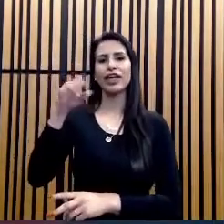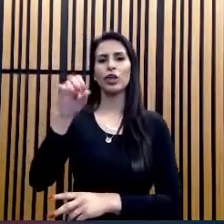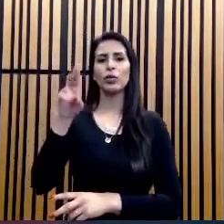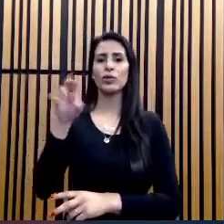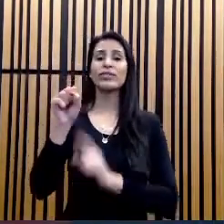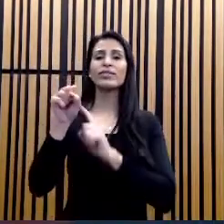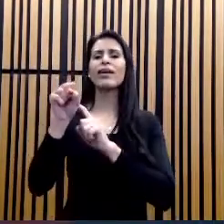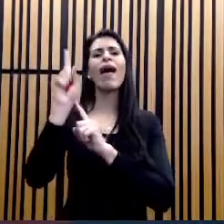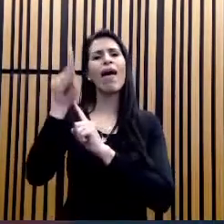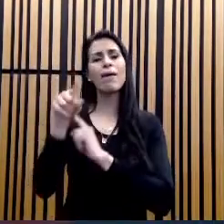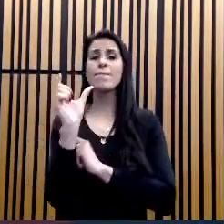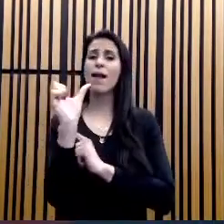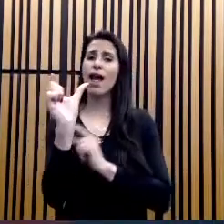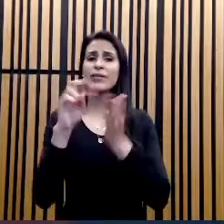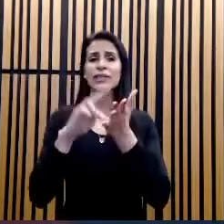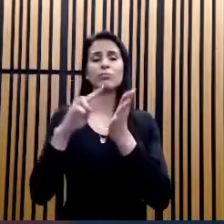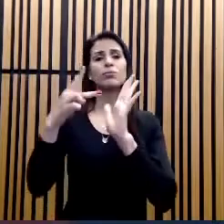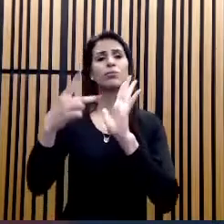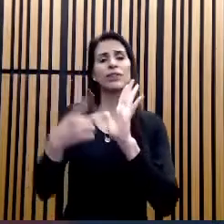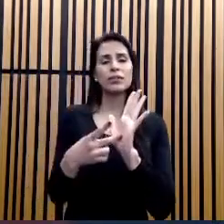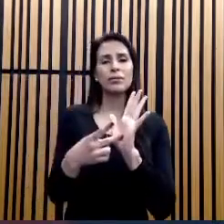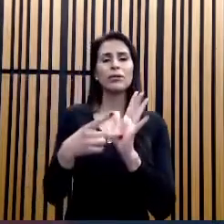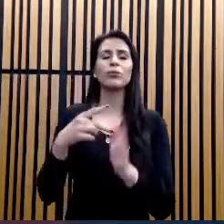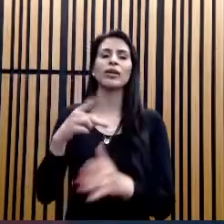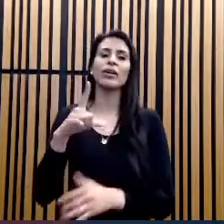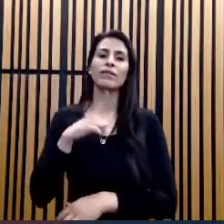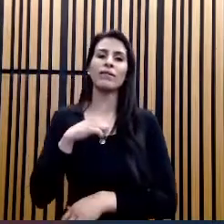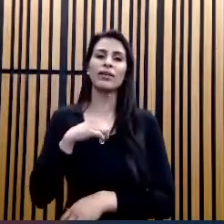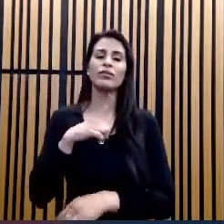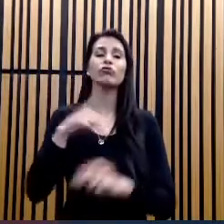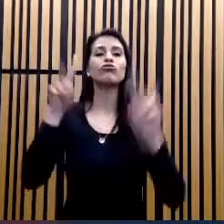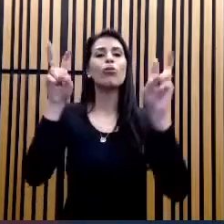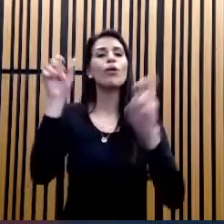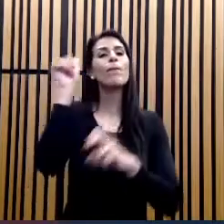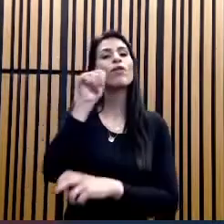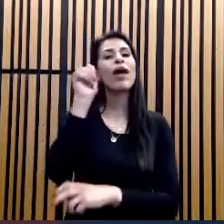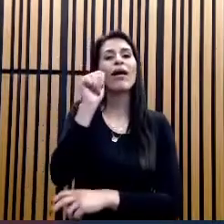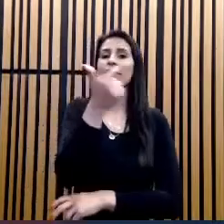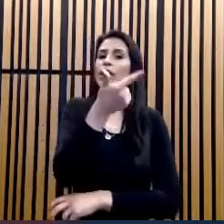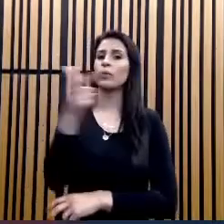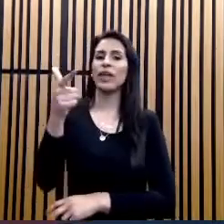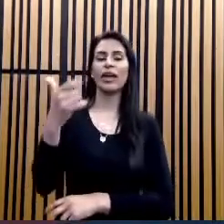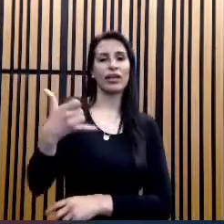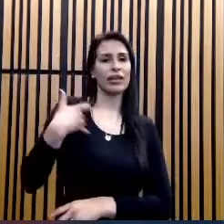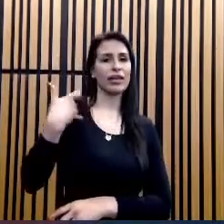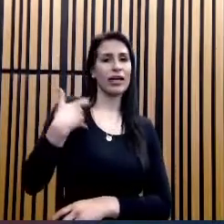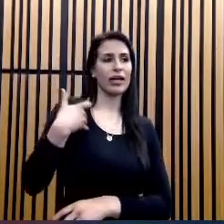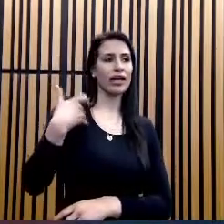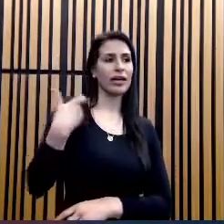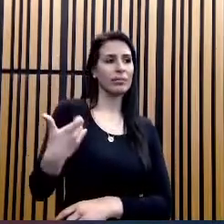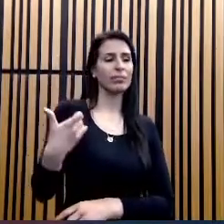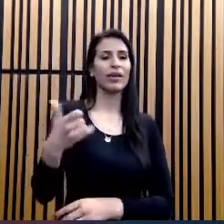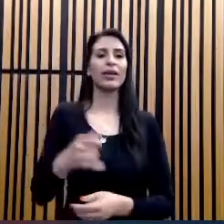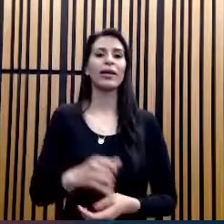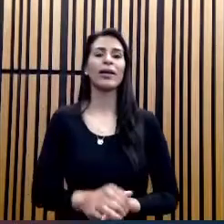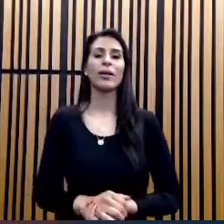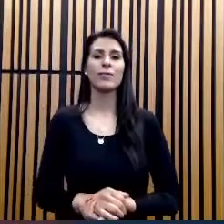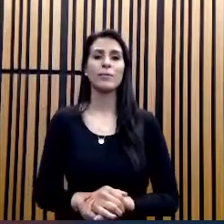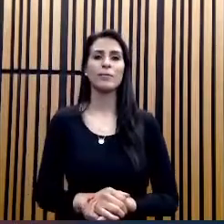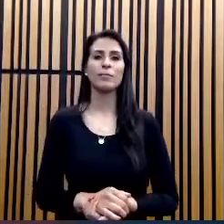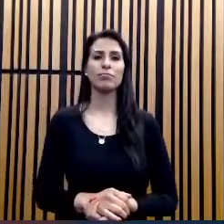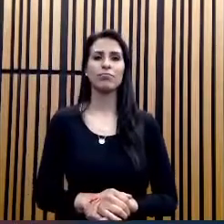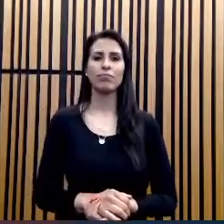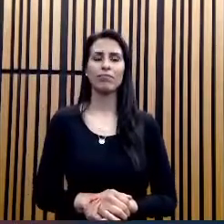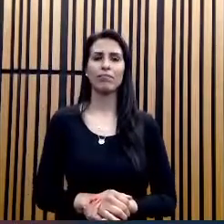mulheres sem idade. Eu vou contar mais uma coisa que me incentivou a fazer essa conversa e a seguir